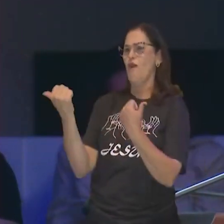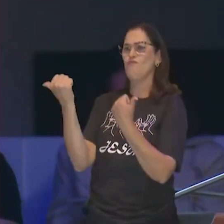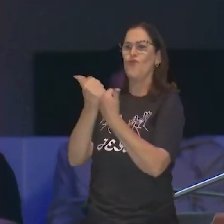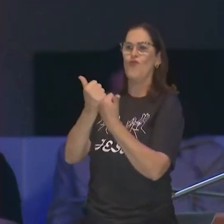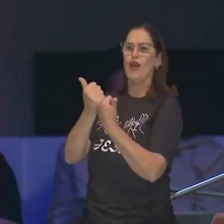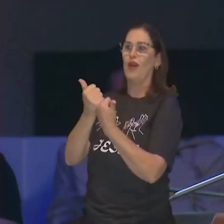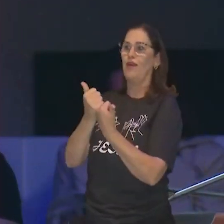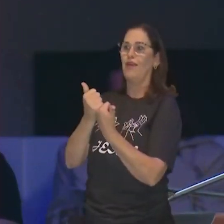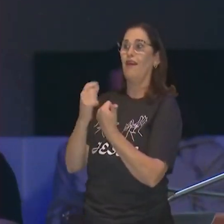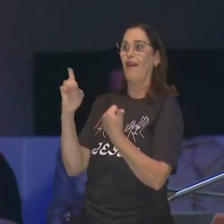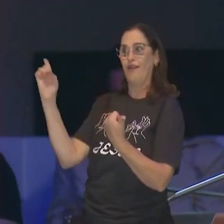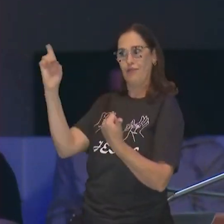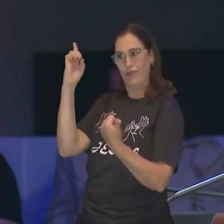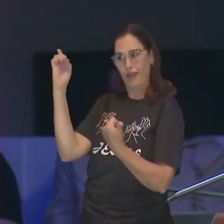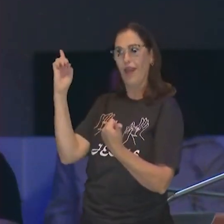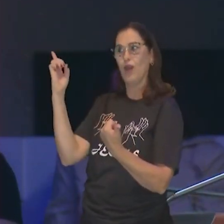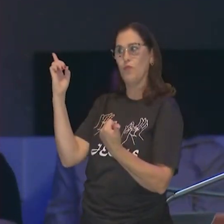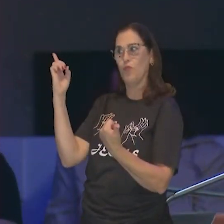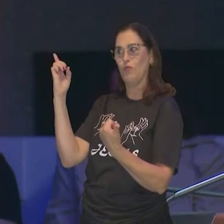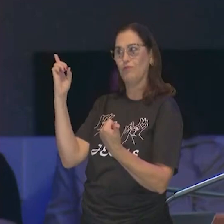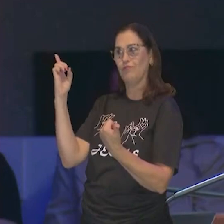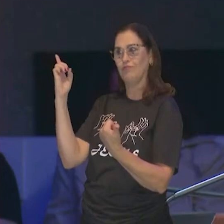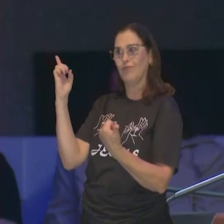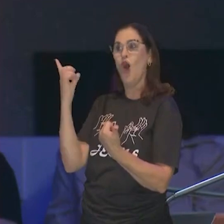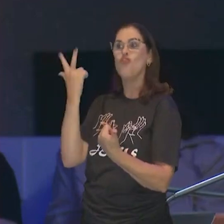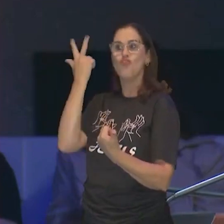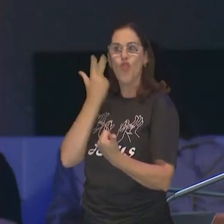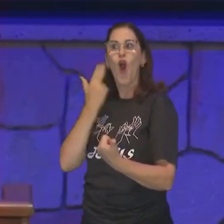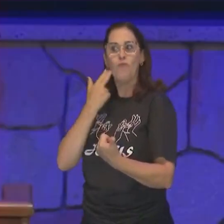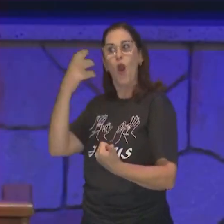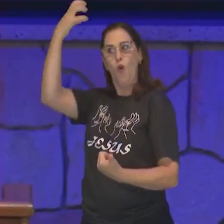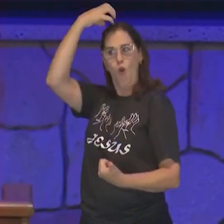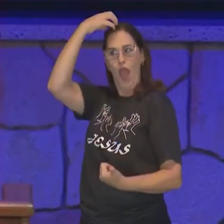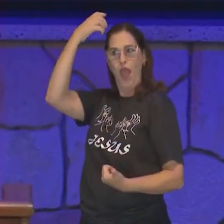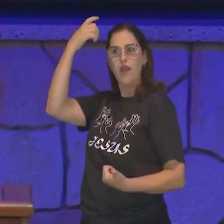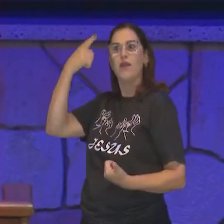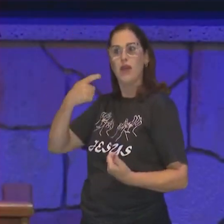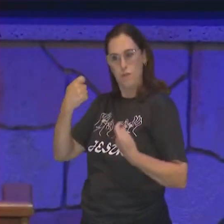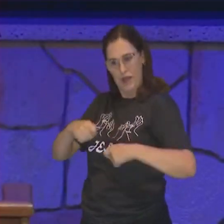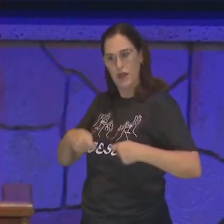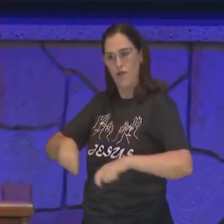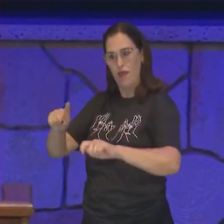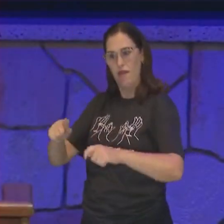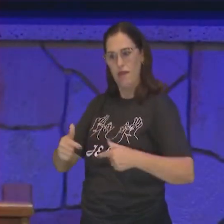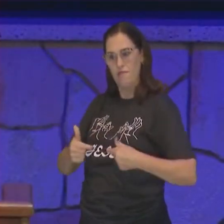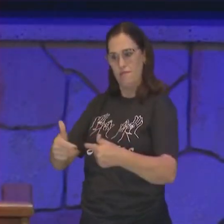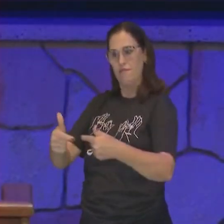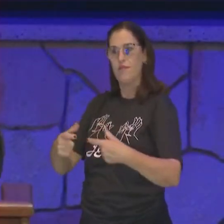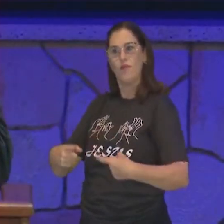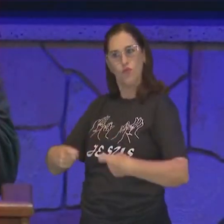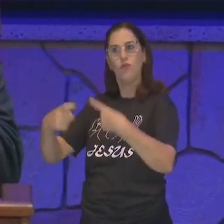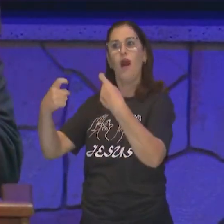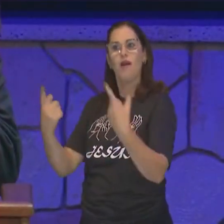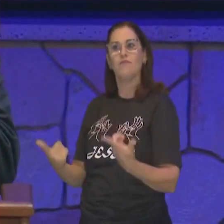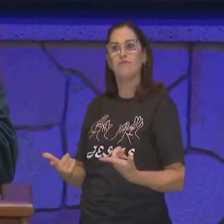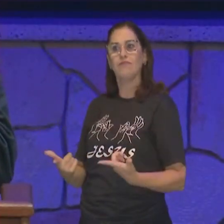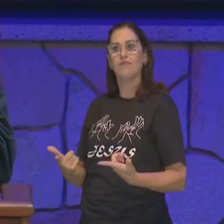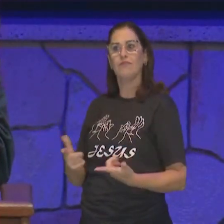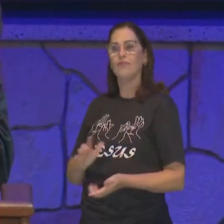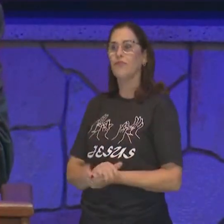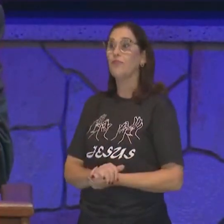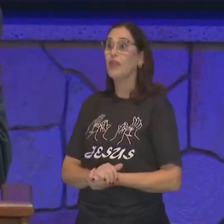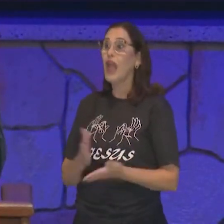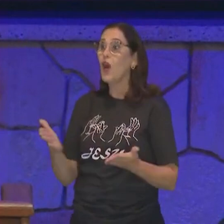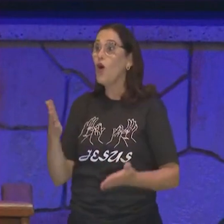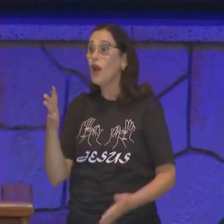onde era tempo, conforme nos diz a palavra, os reis deveriam estar na guerra. E